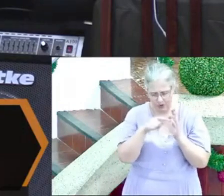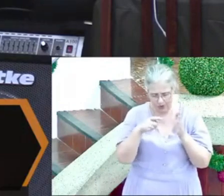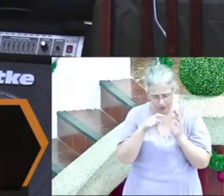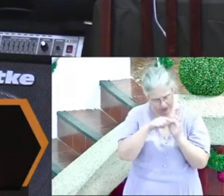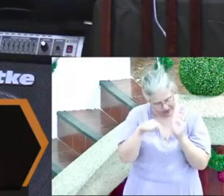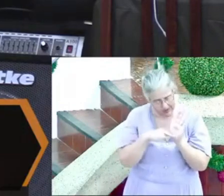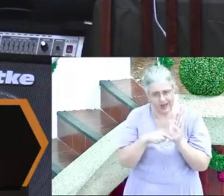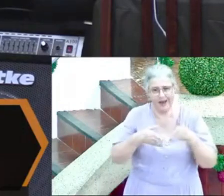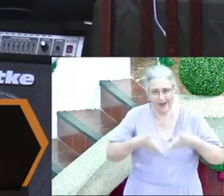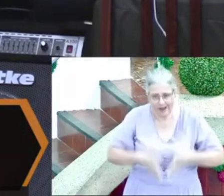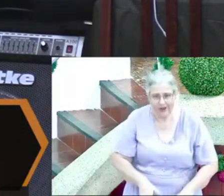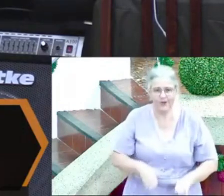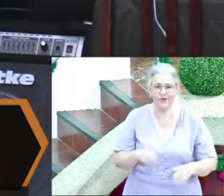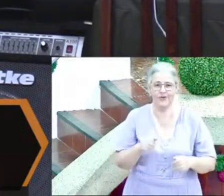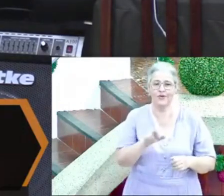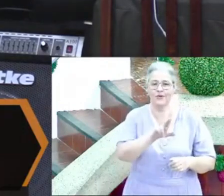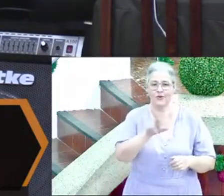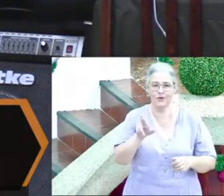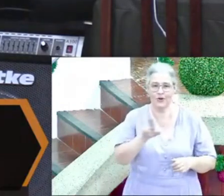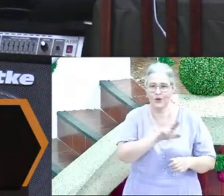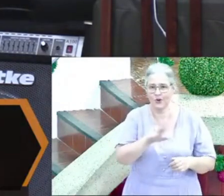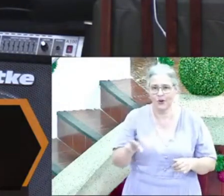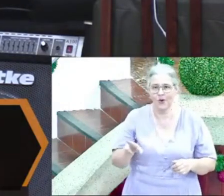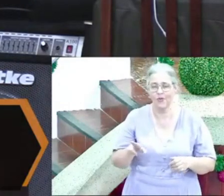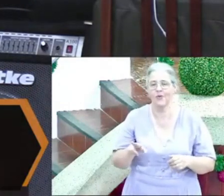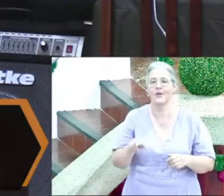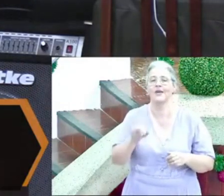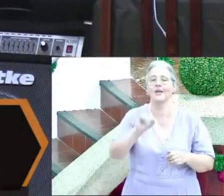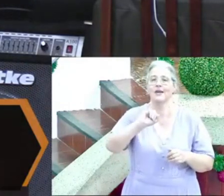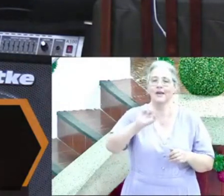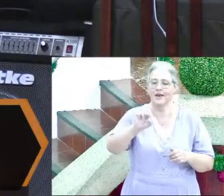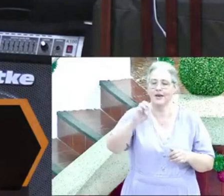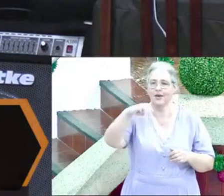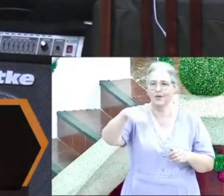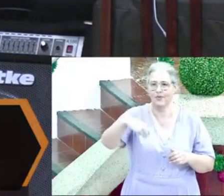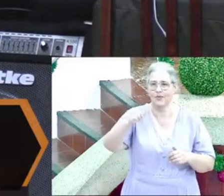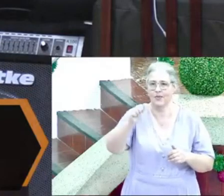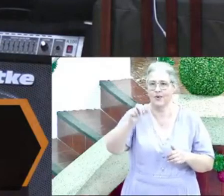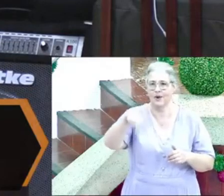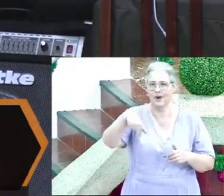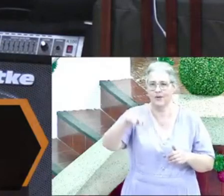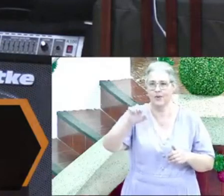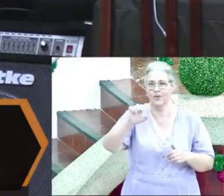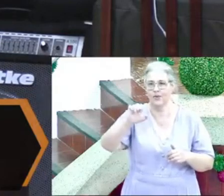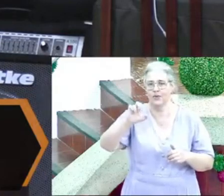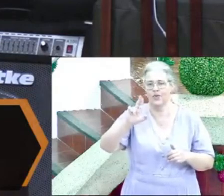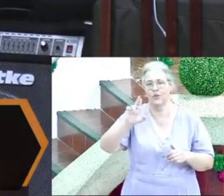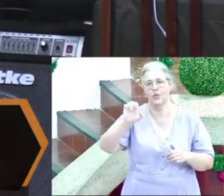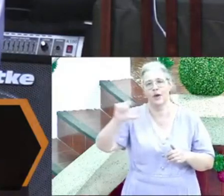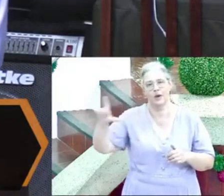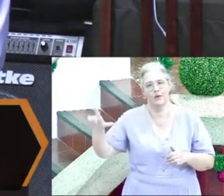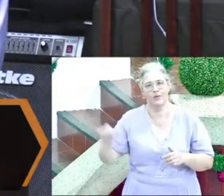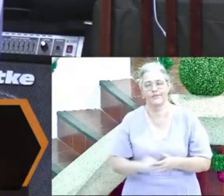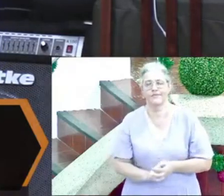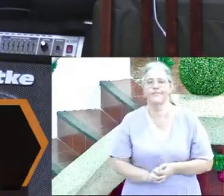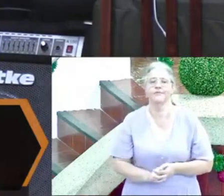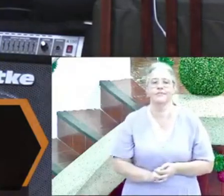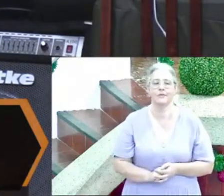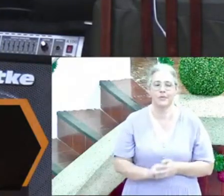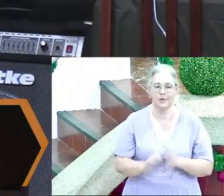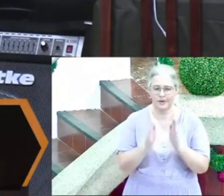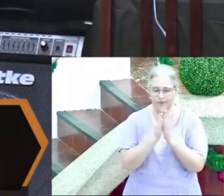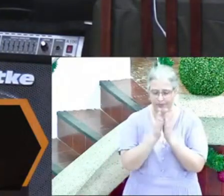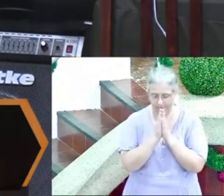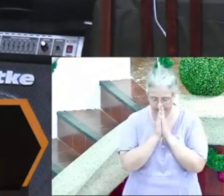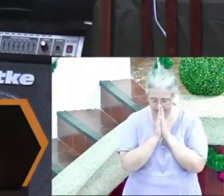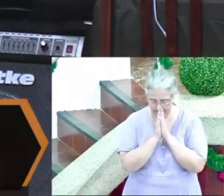e lhe chamará Emanuel. Feche seus olhos, oremos mais uma vez. Pai